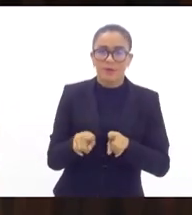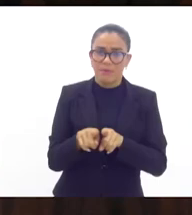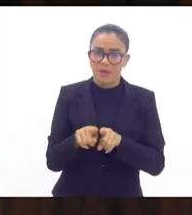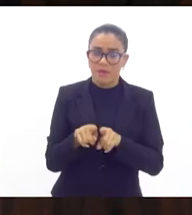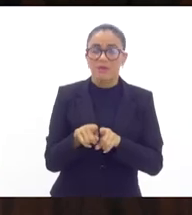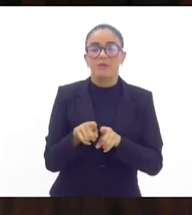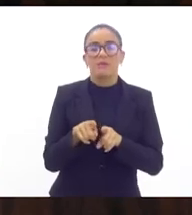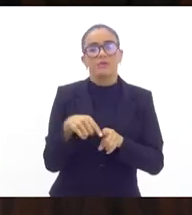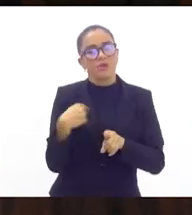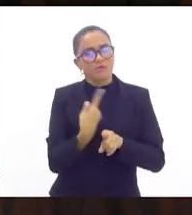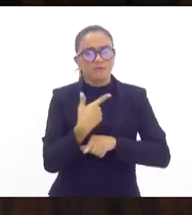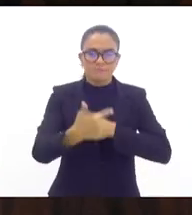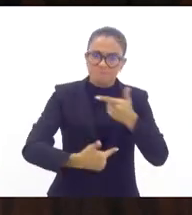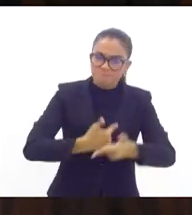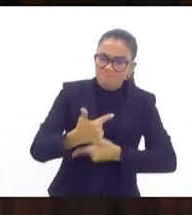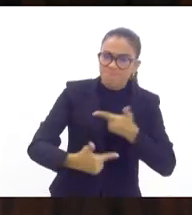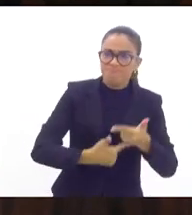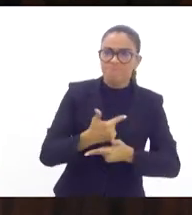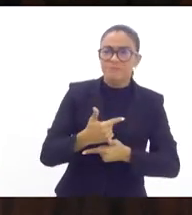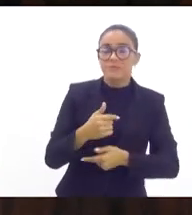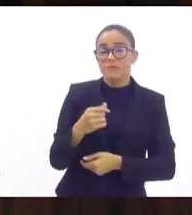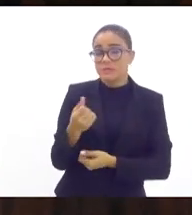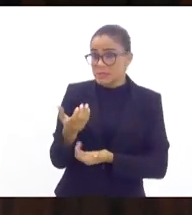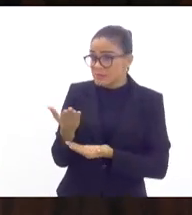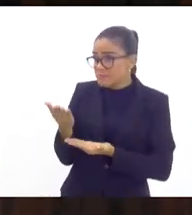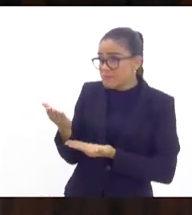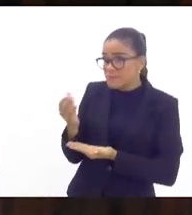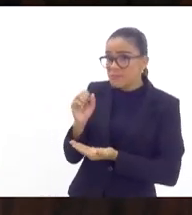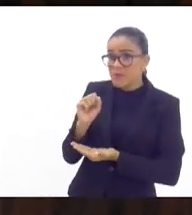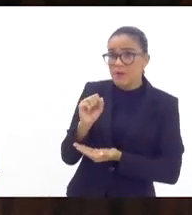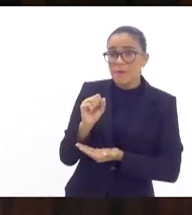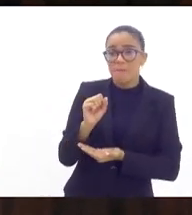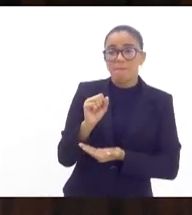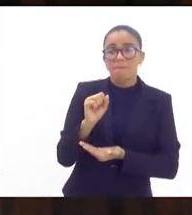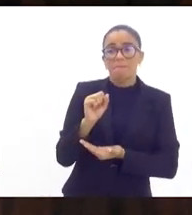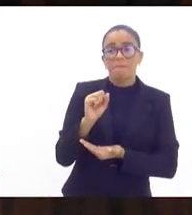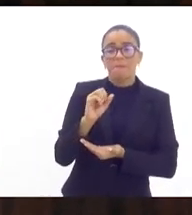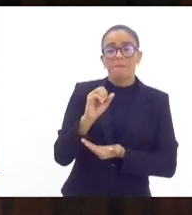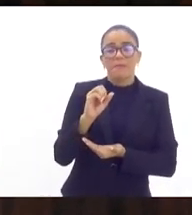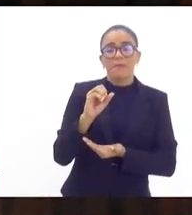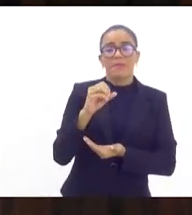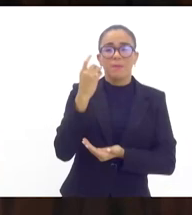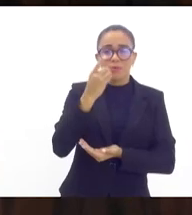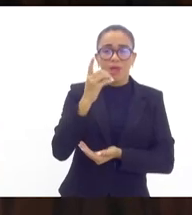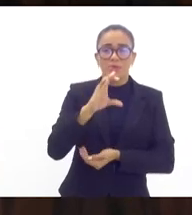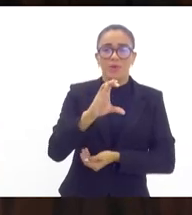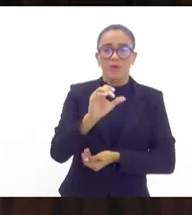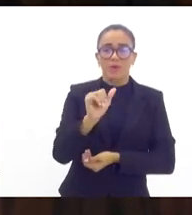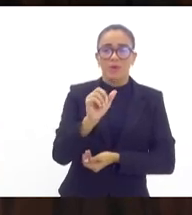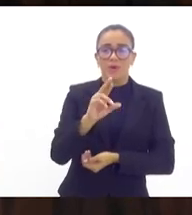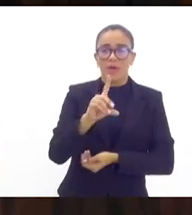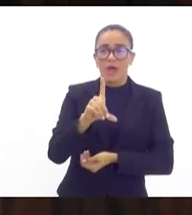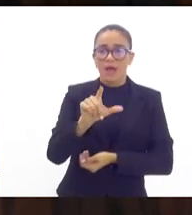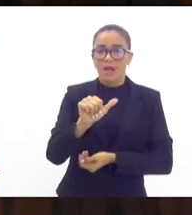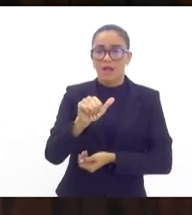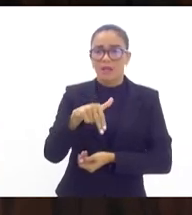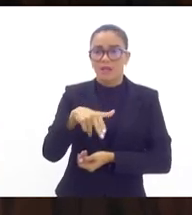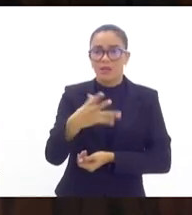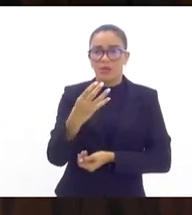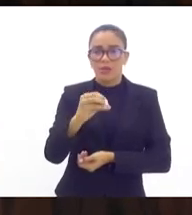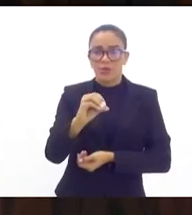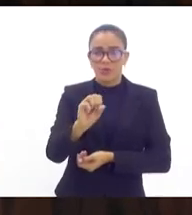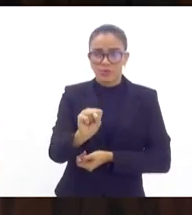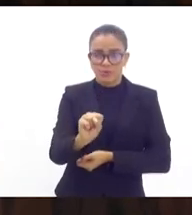trabalharmos sem deputado Carlinhos BNH em cima da dessa problemática afim de